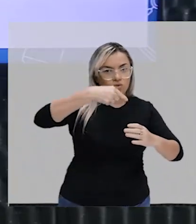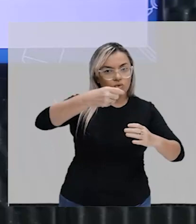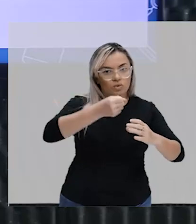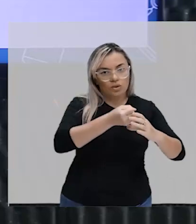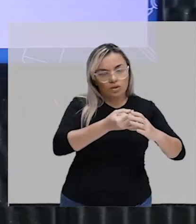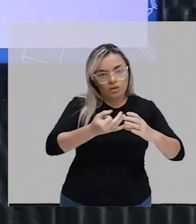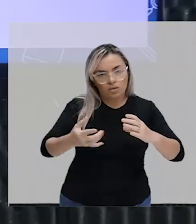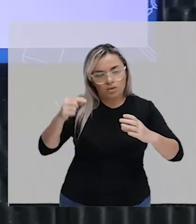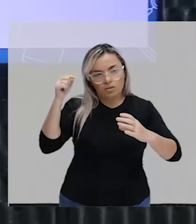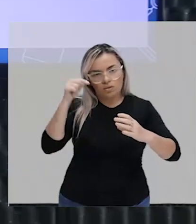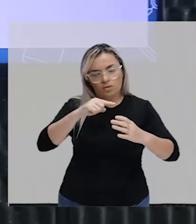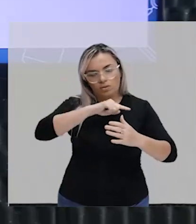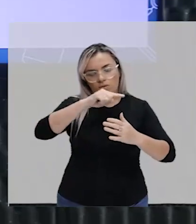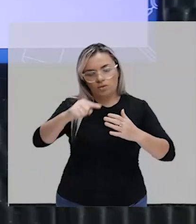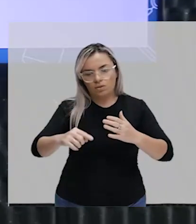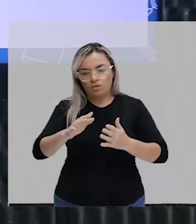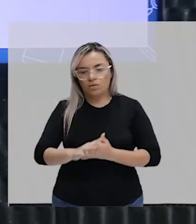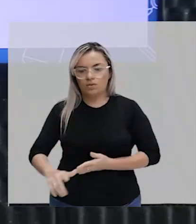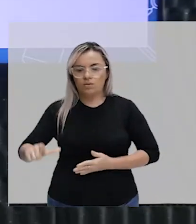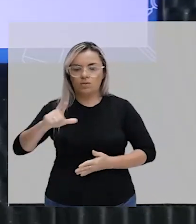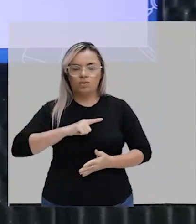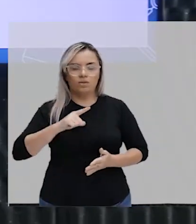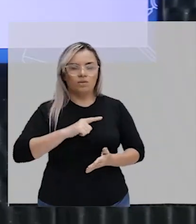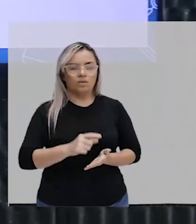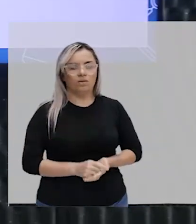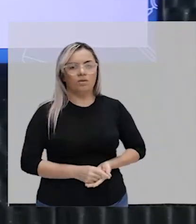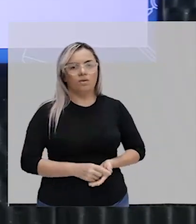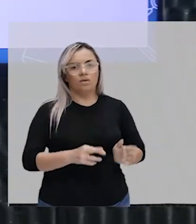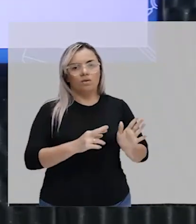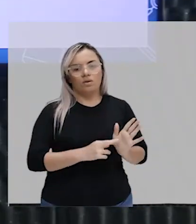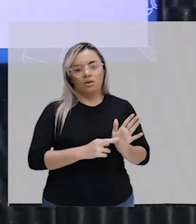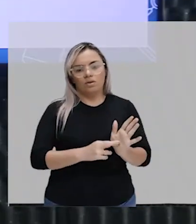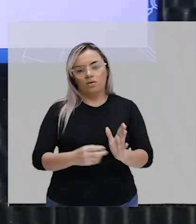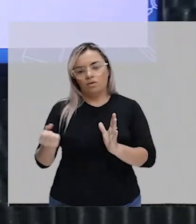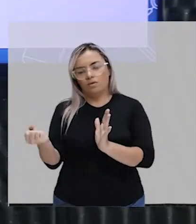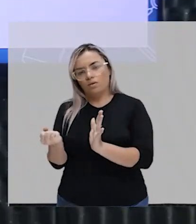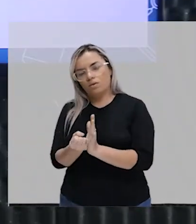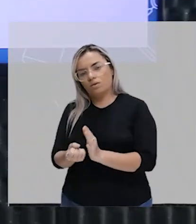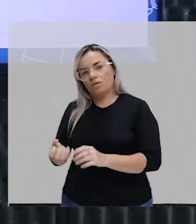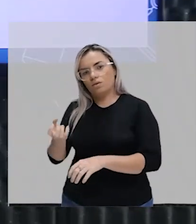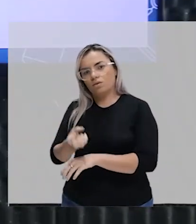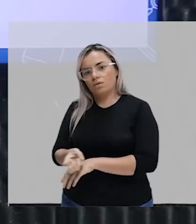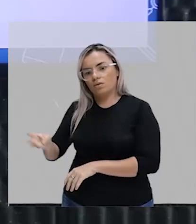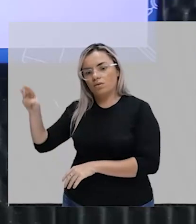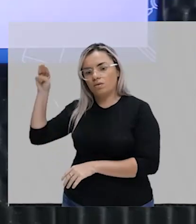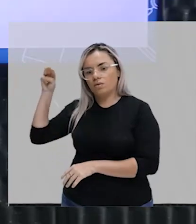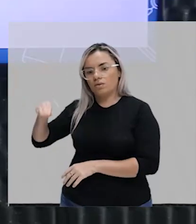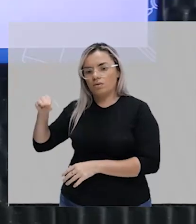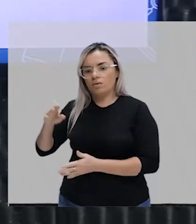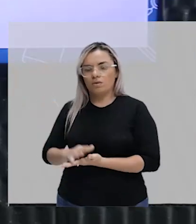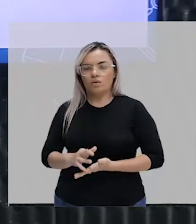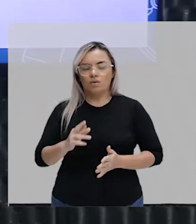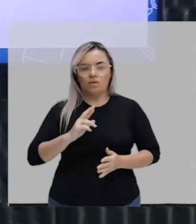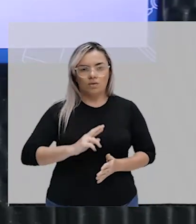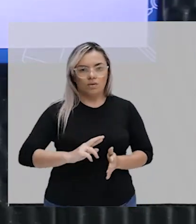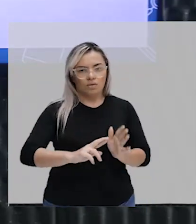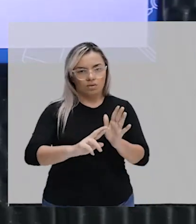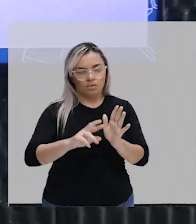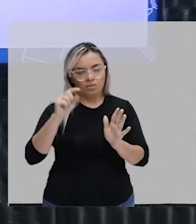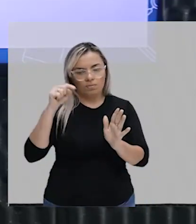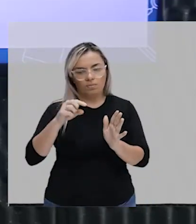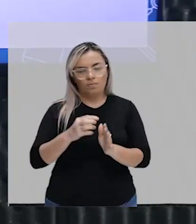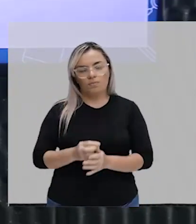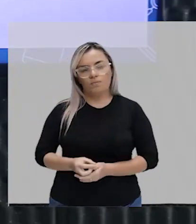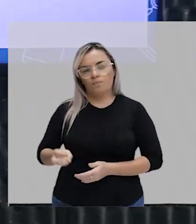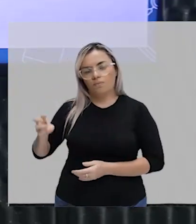né, eu tenho uma representação, uma simbologia matemática. Então, representando matematicamente, quando eu afirmo